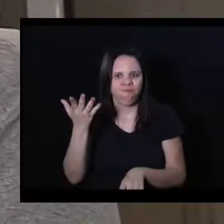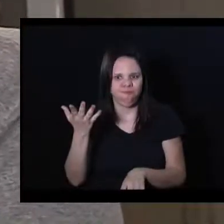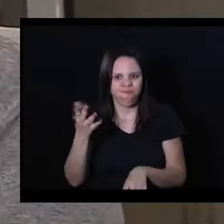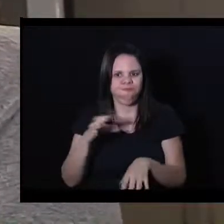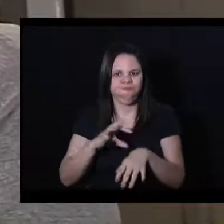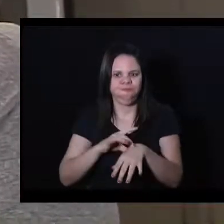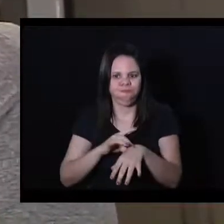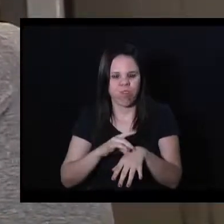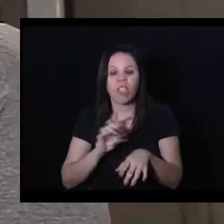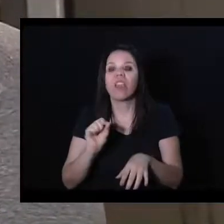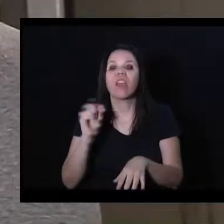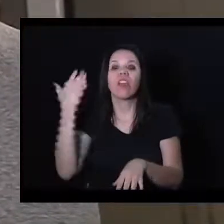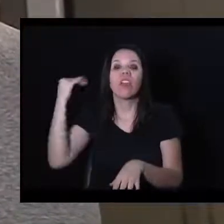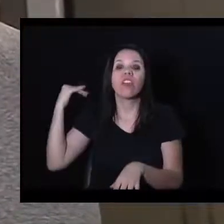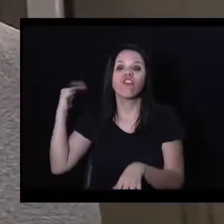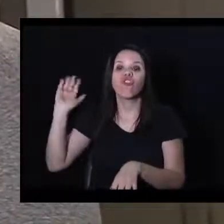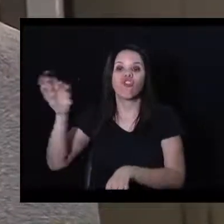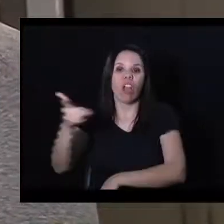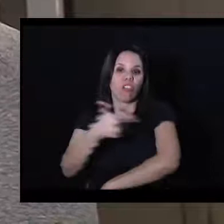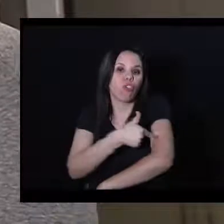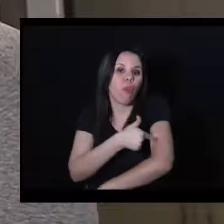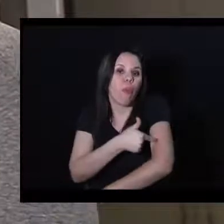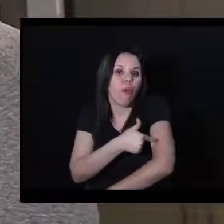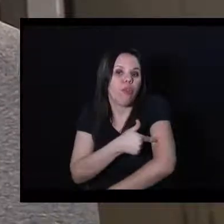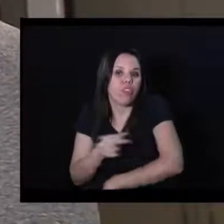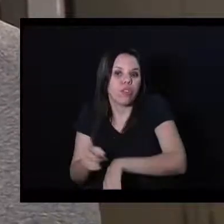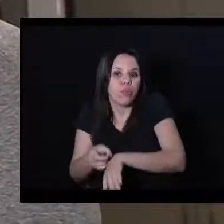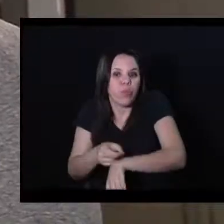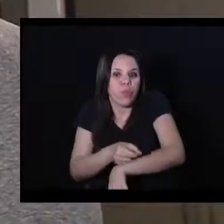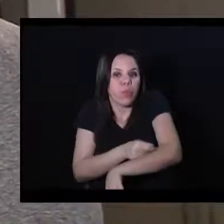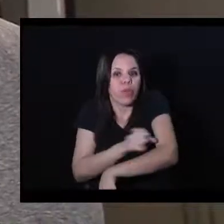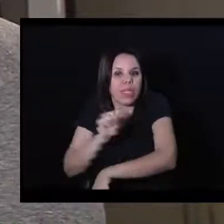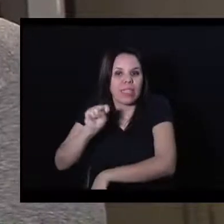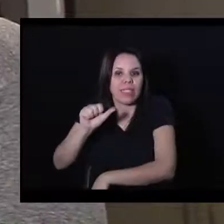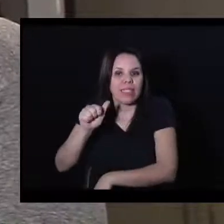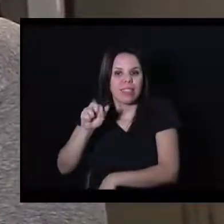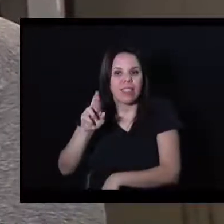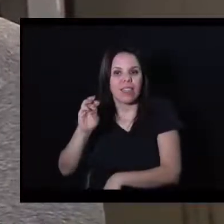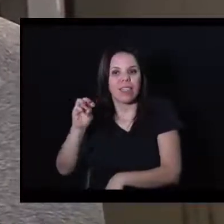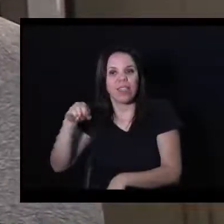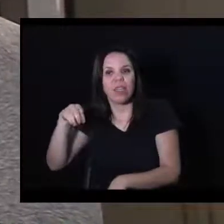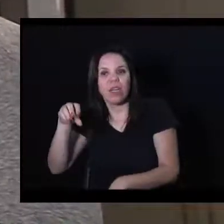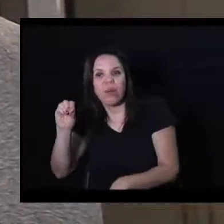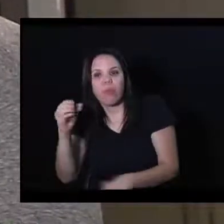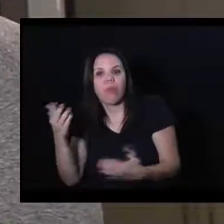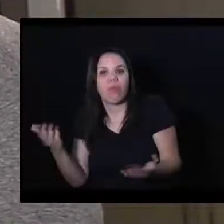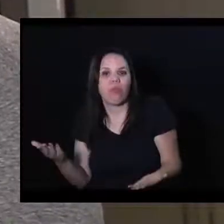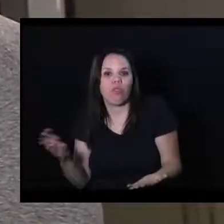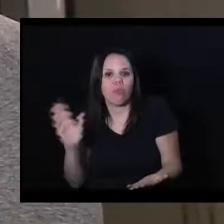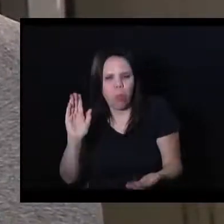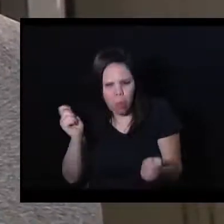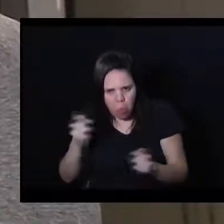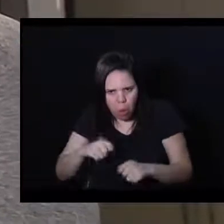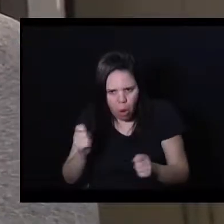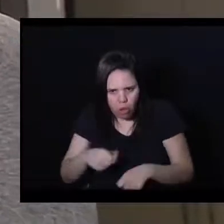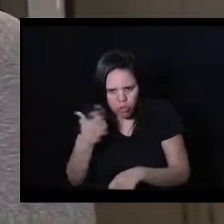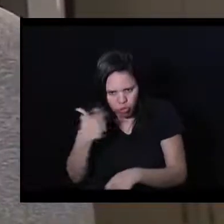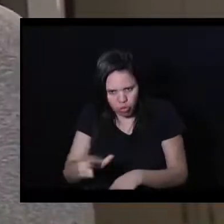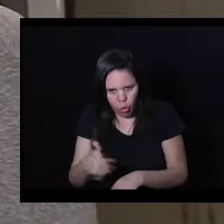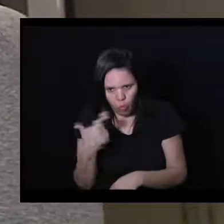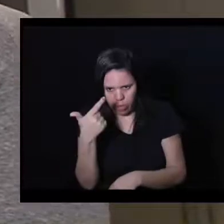E quem já tomou a vacina pode tomar de novo? Como funciona isso? Existe a possibilidade de ser tomada uma segunda dose